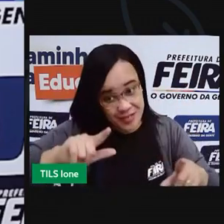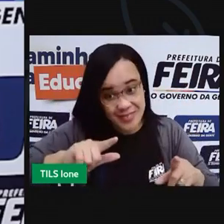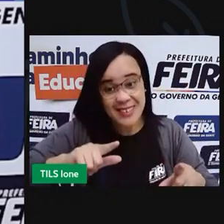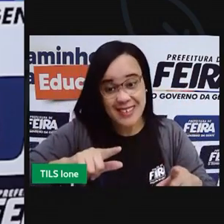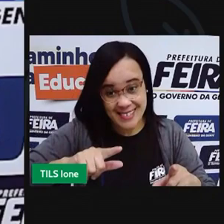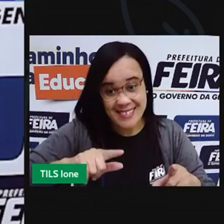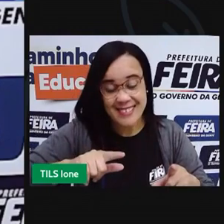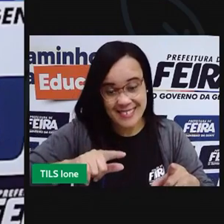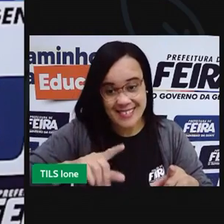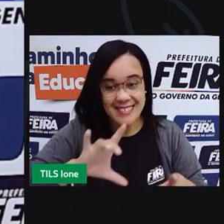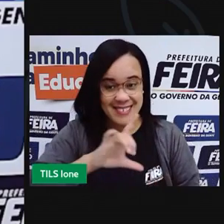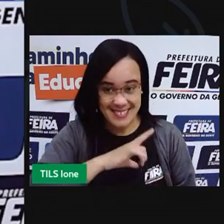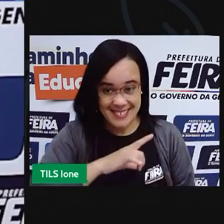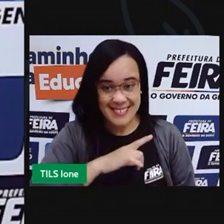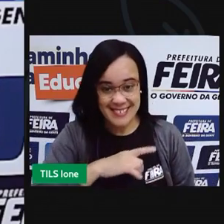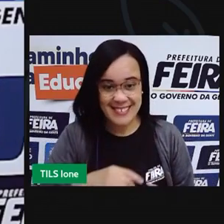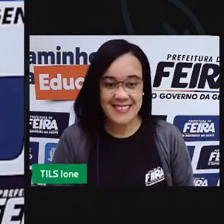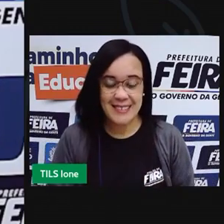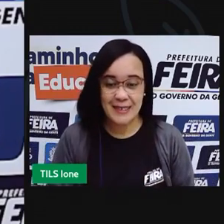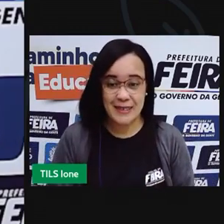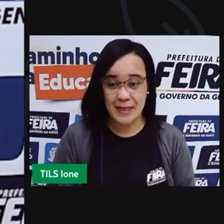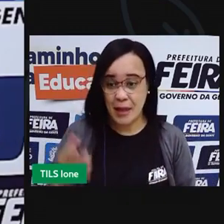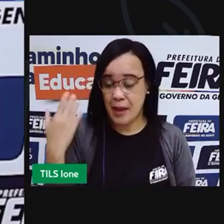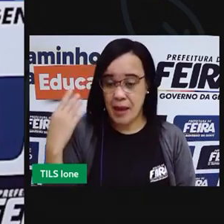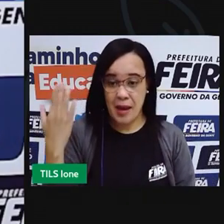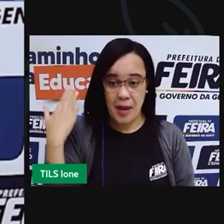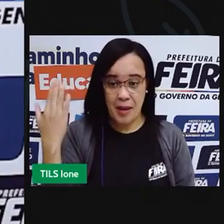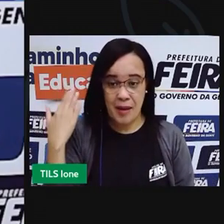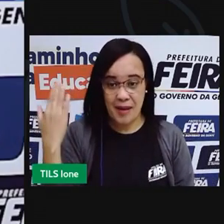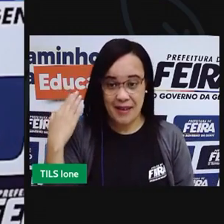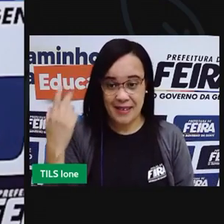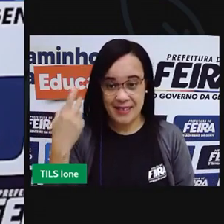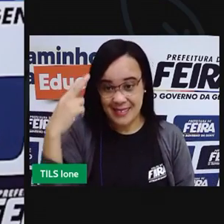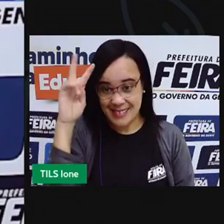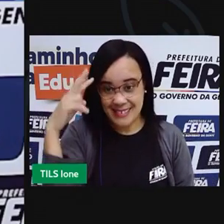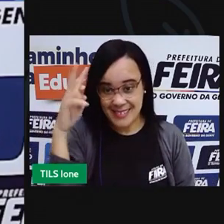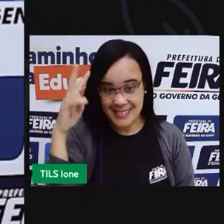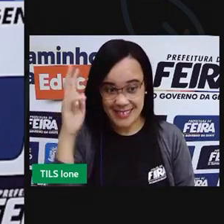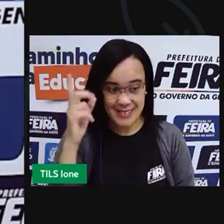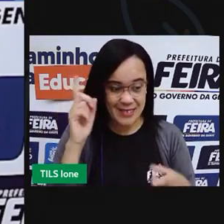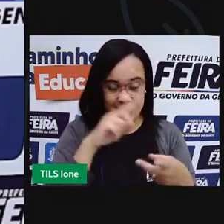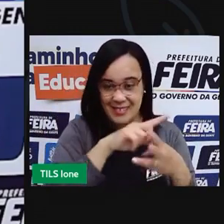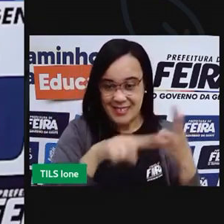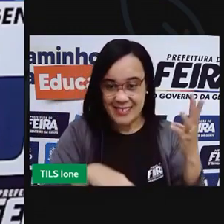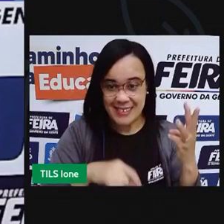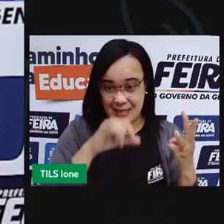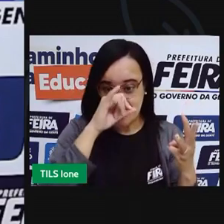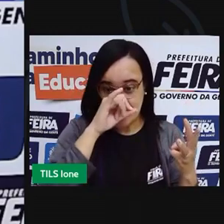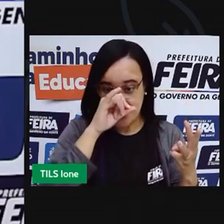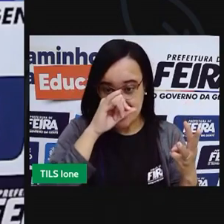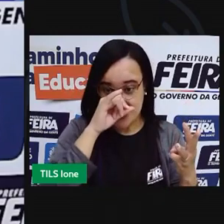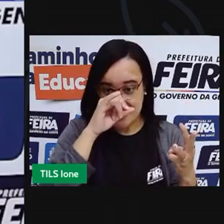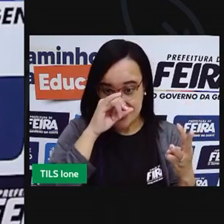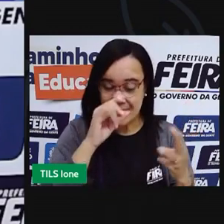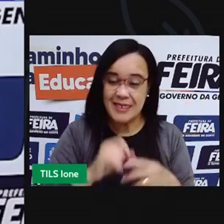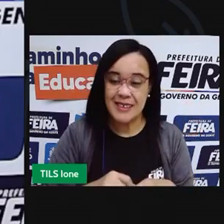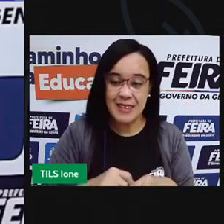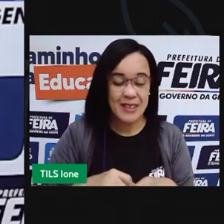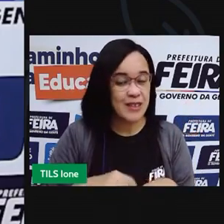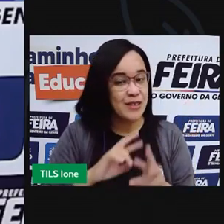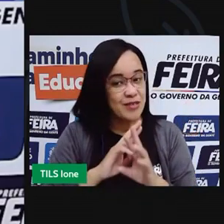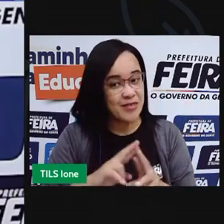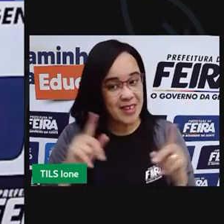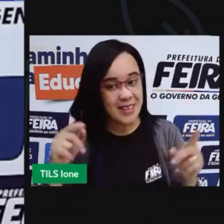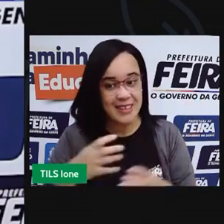isso? Lá na história, os três porquinhos, o espaço era uma floresta, e cada um tinha uma